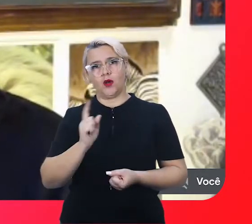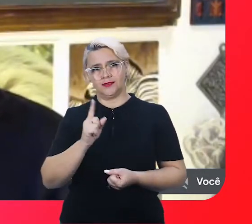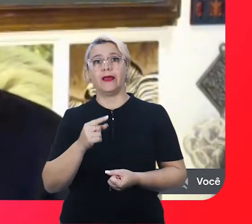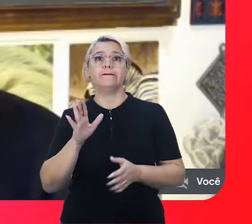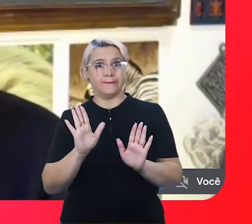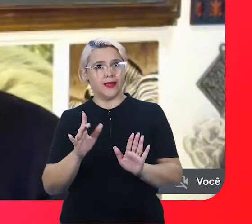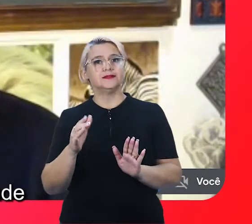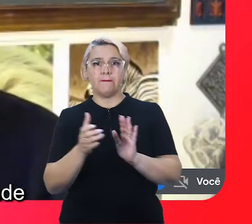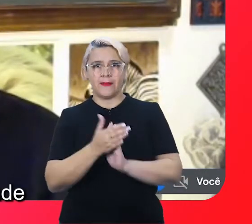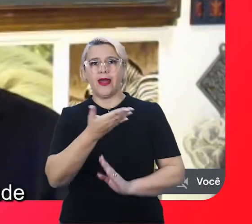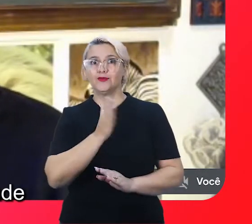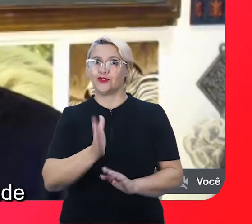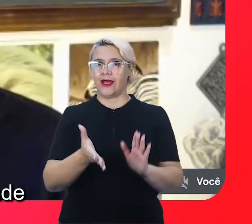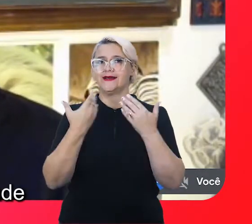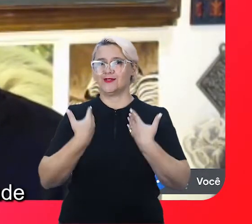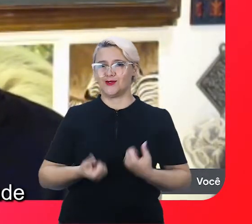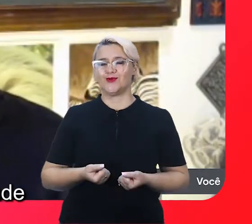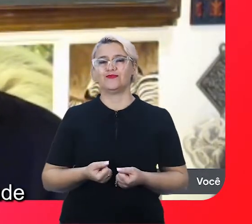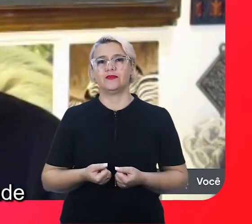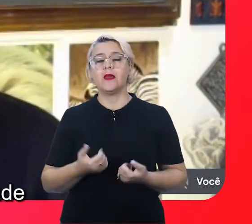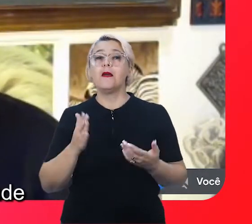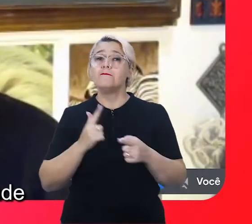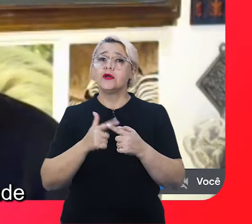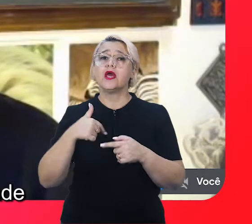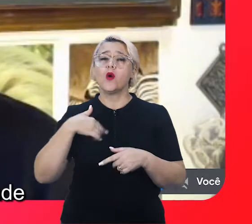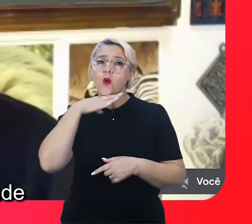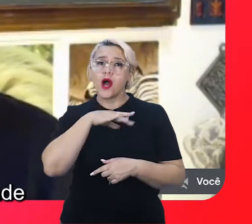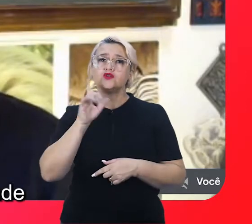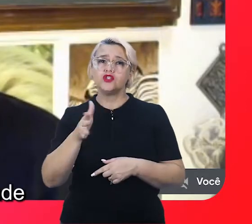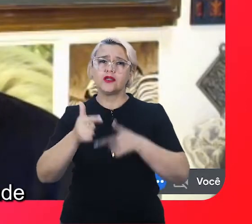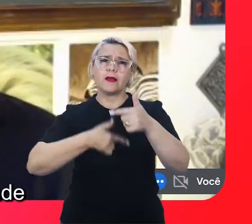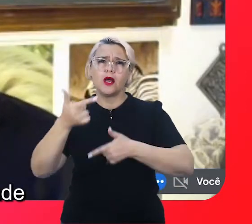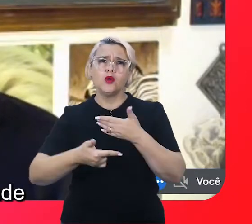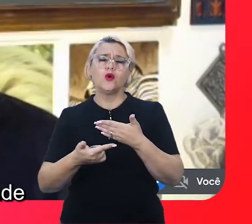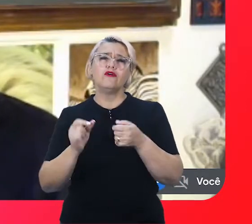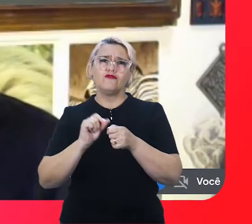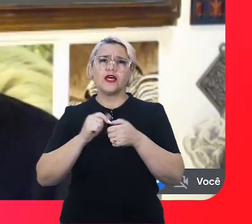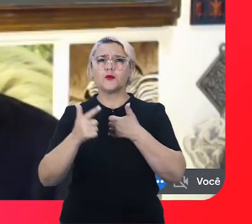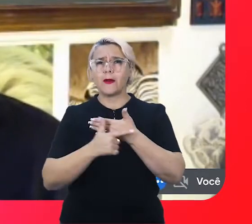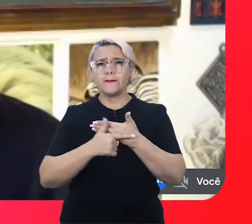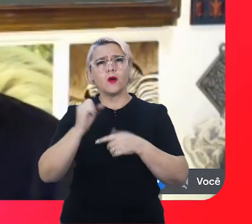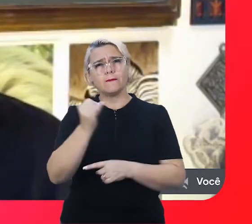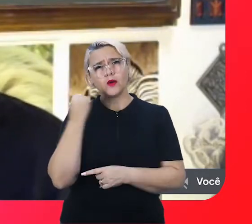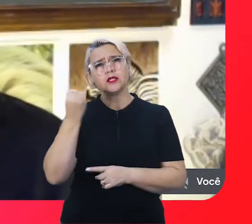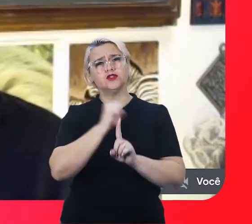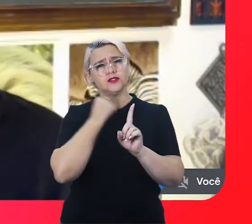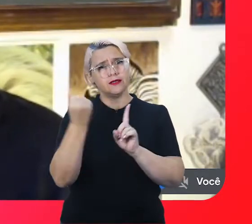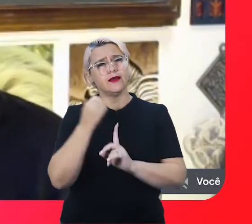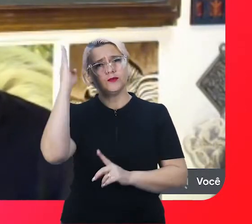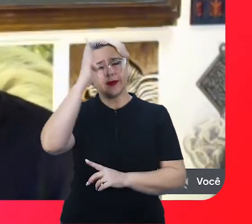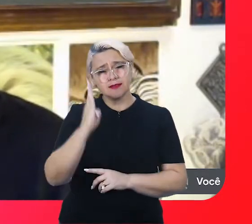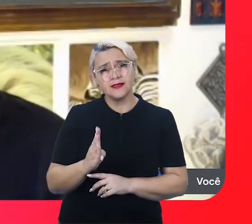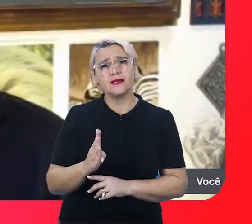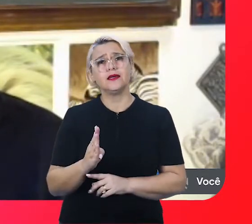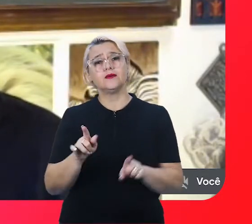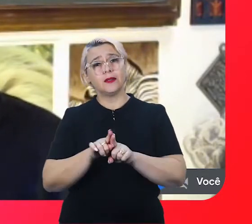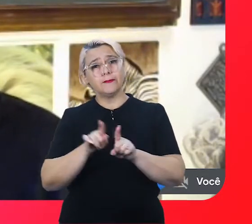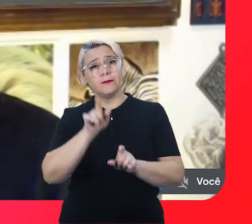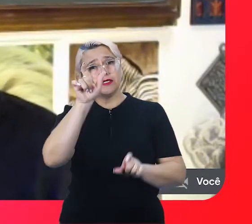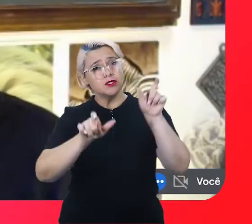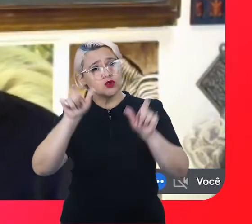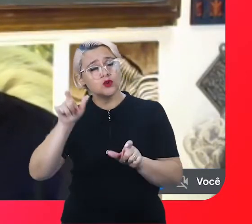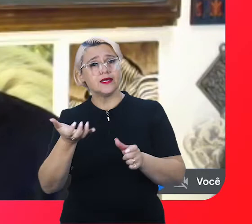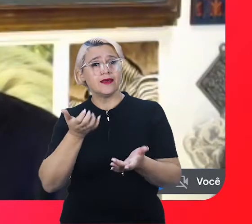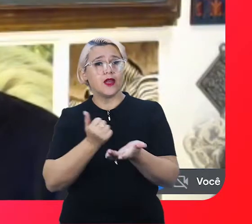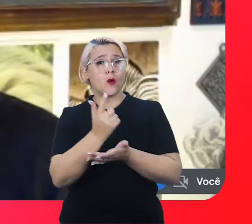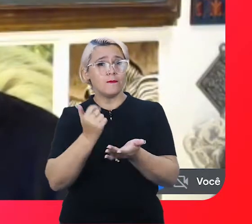já está cansado, mas eu acho que ele desempenhou um papel tão importante para a sociedade brasileira, para o consumidor, para a